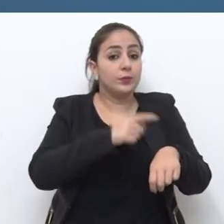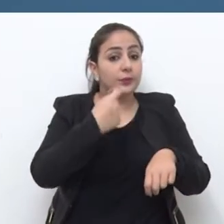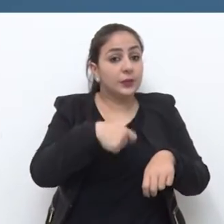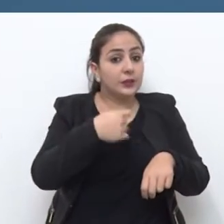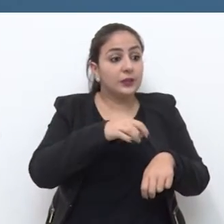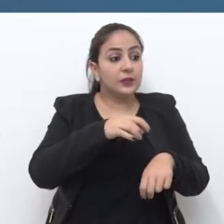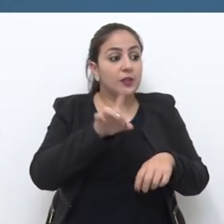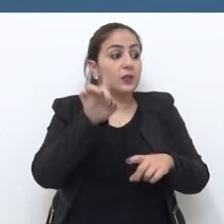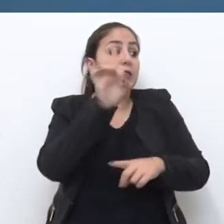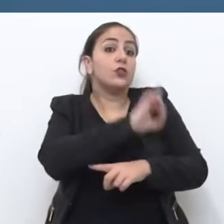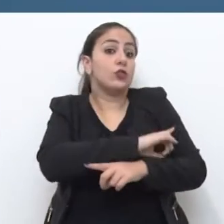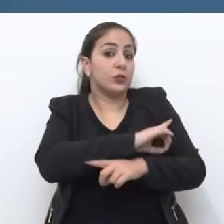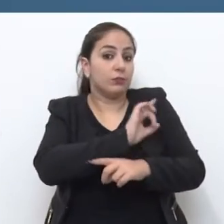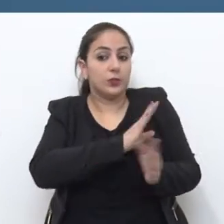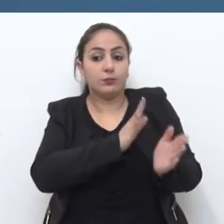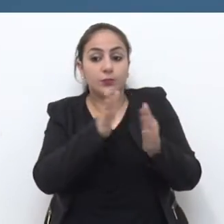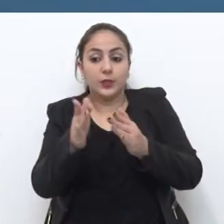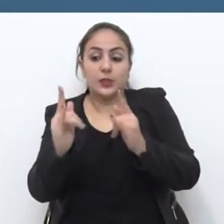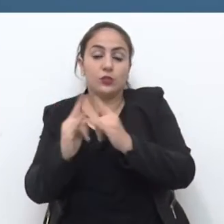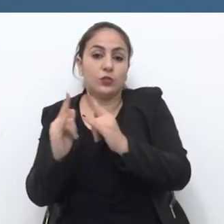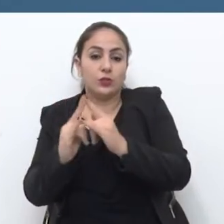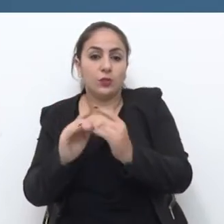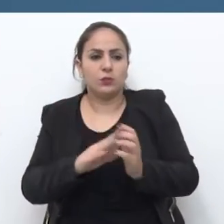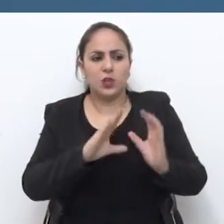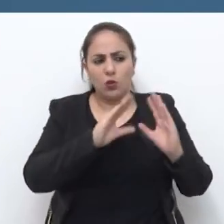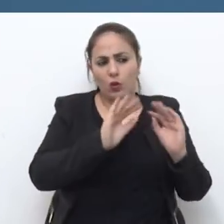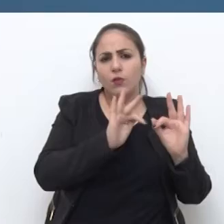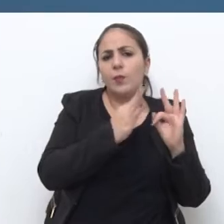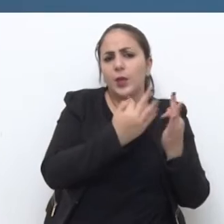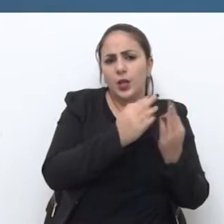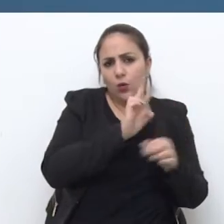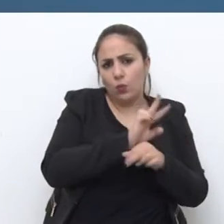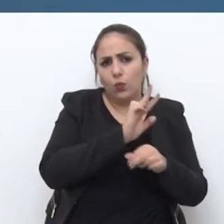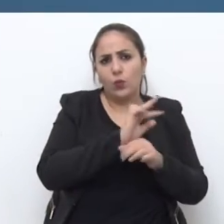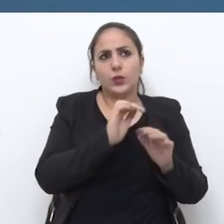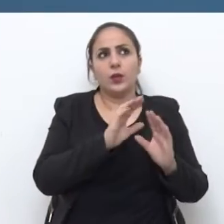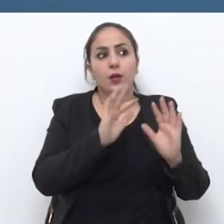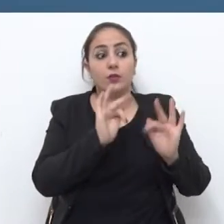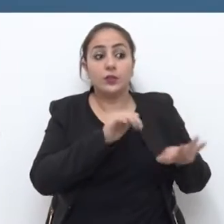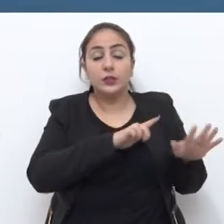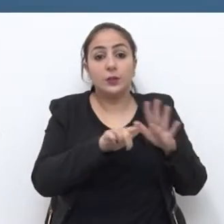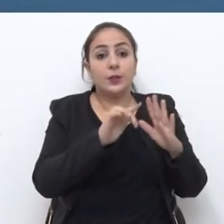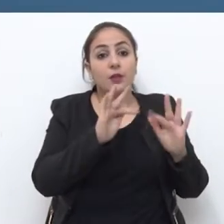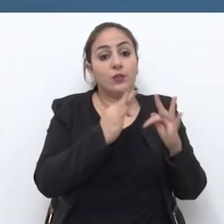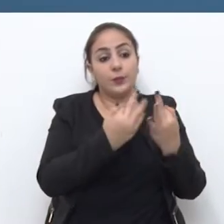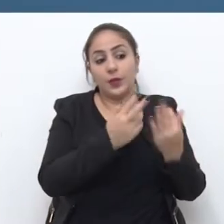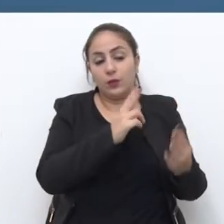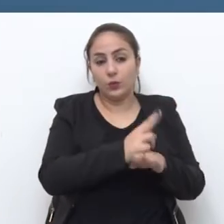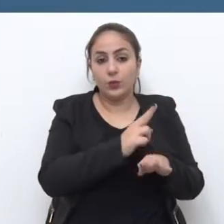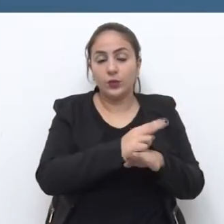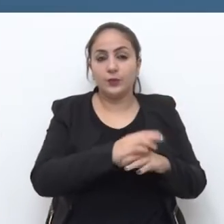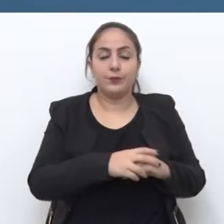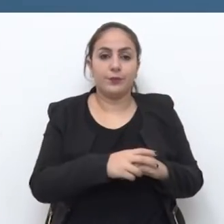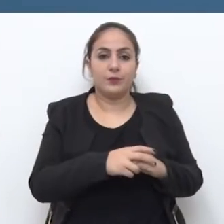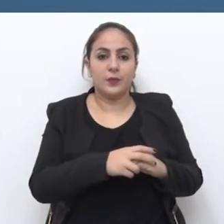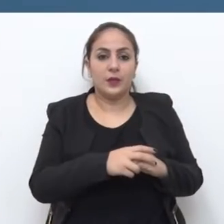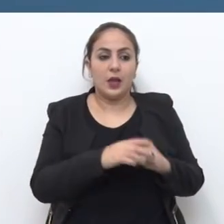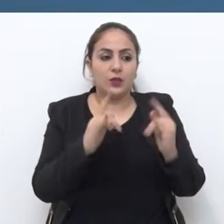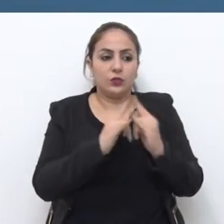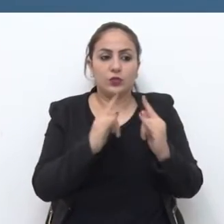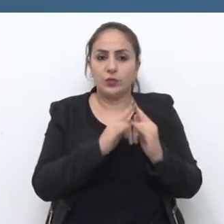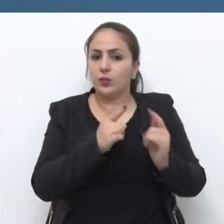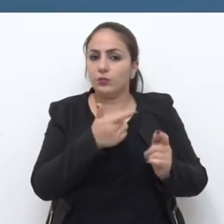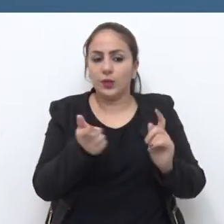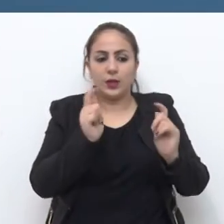têm uma necessidade de um cuidado durante o dia, por exemplo. Que à noite a família pode cuidar, no final de semana a família pode cuidar, né? E as instituições elas